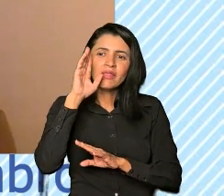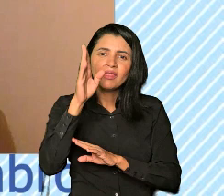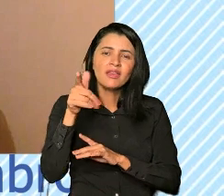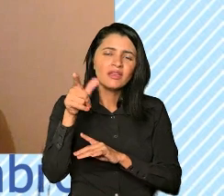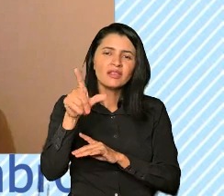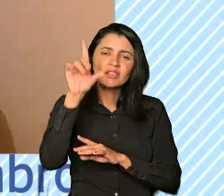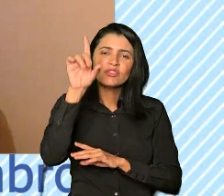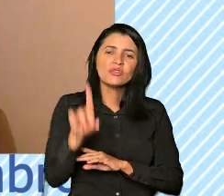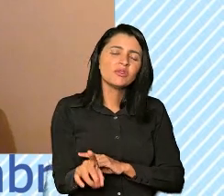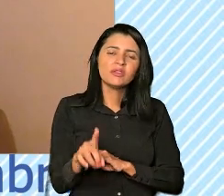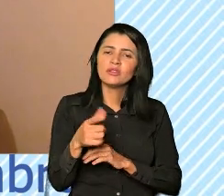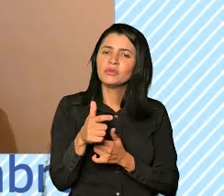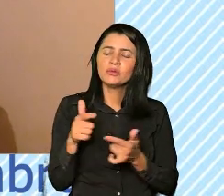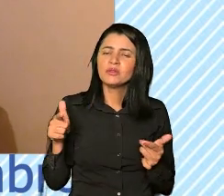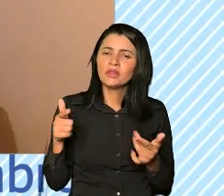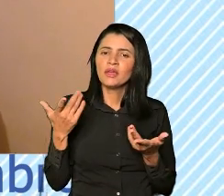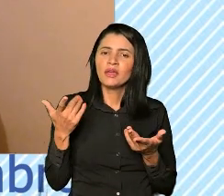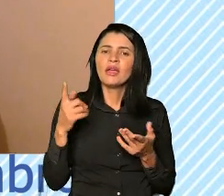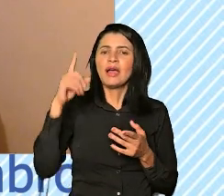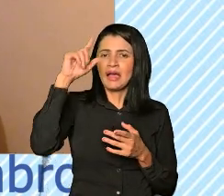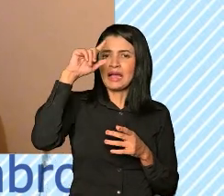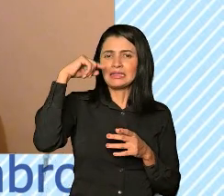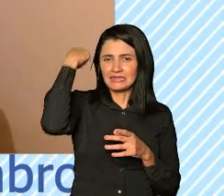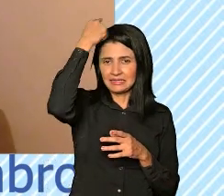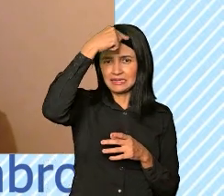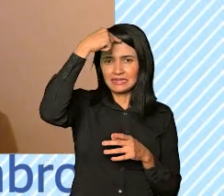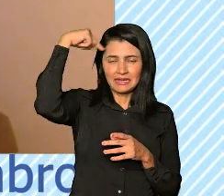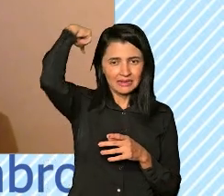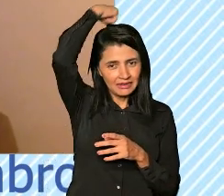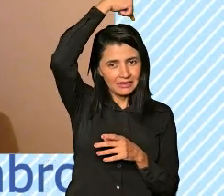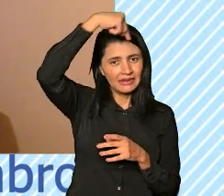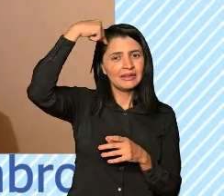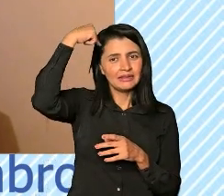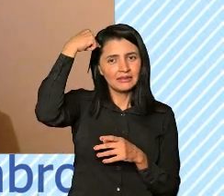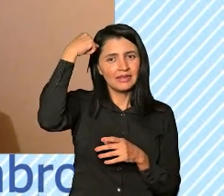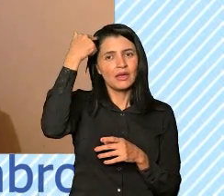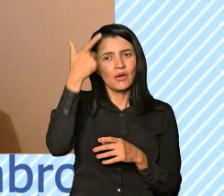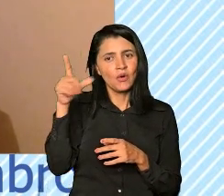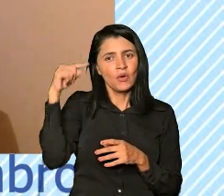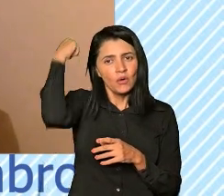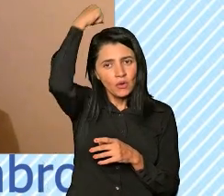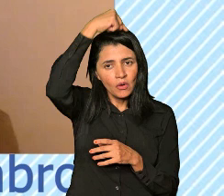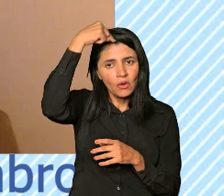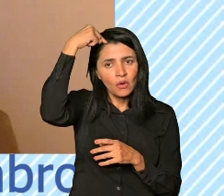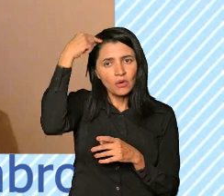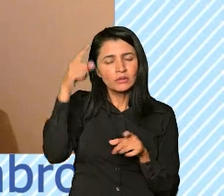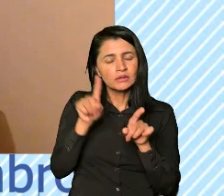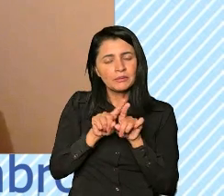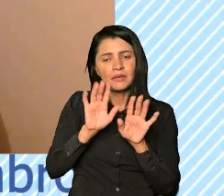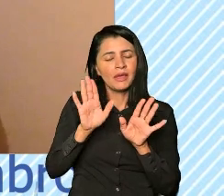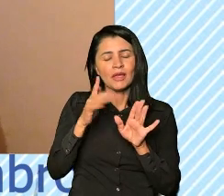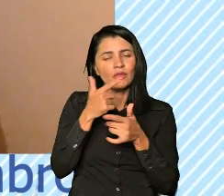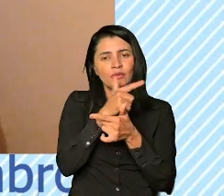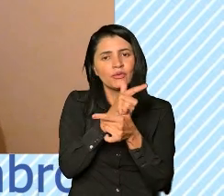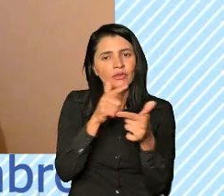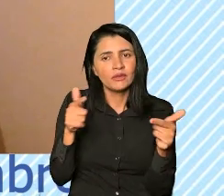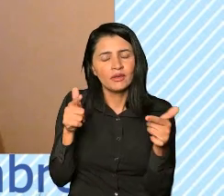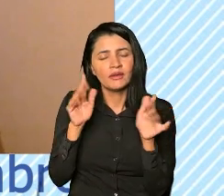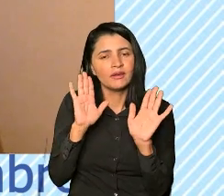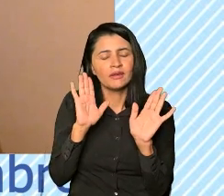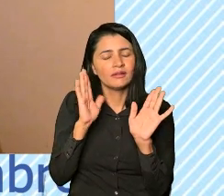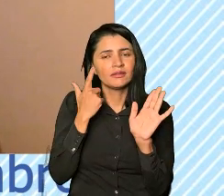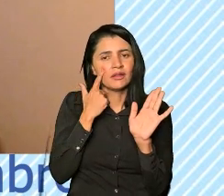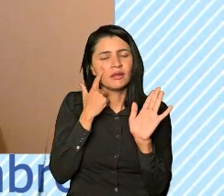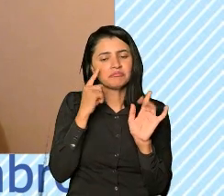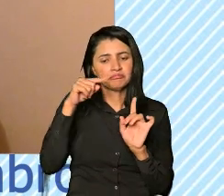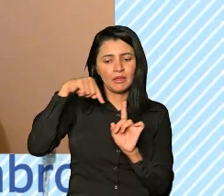diretoria. Além da santa, se pensar nas outras questões, não, a santa não tem. Então, assim, eu